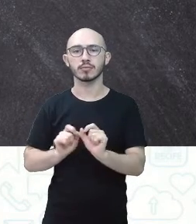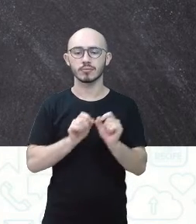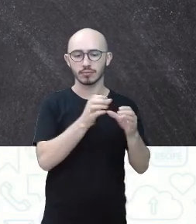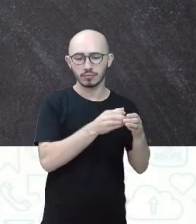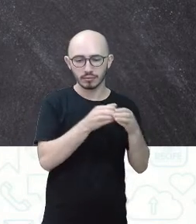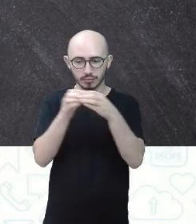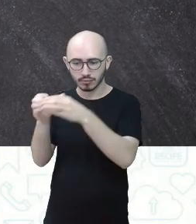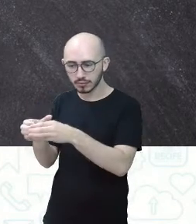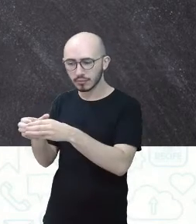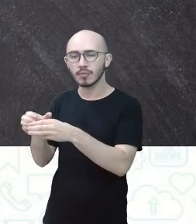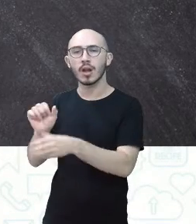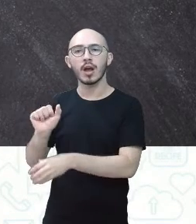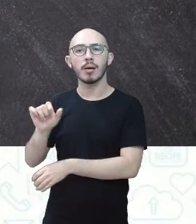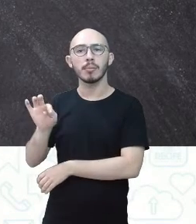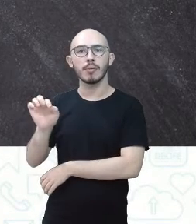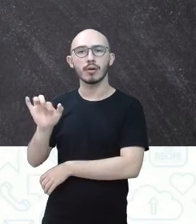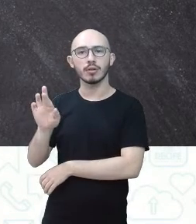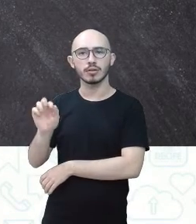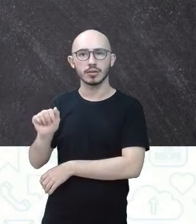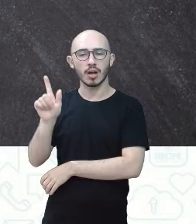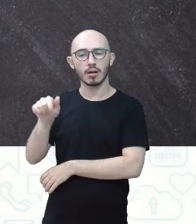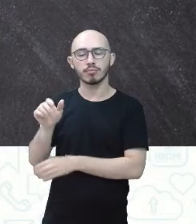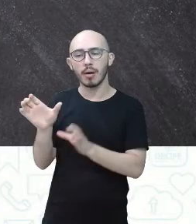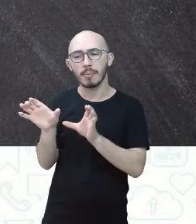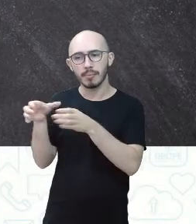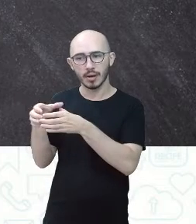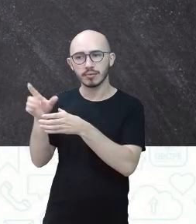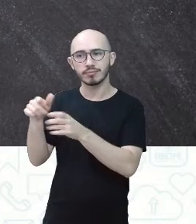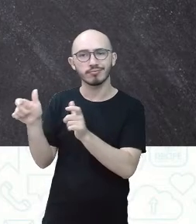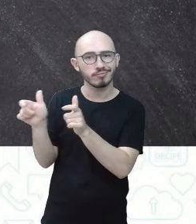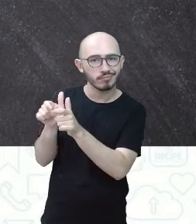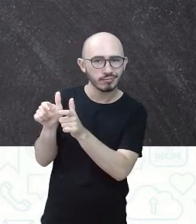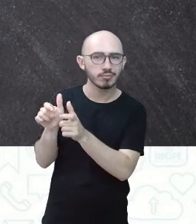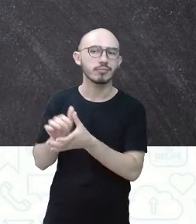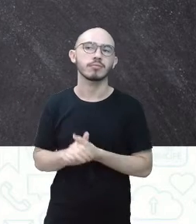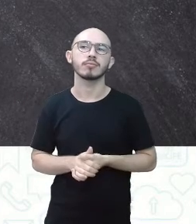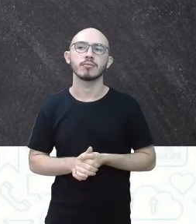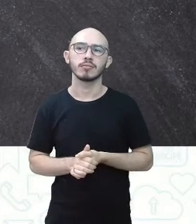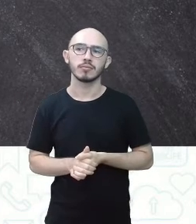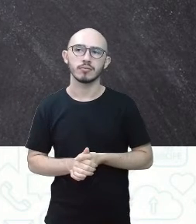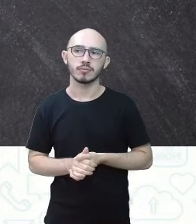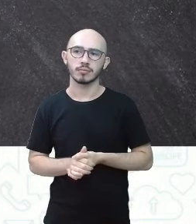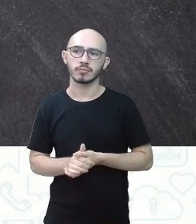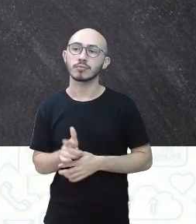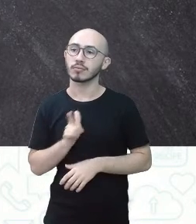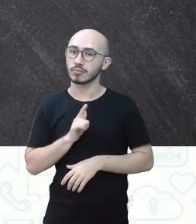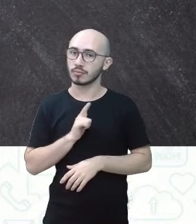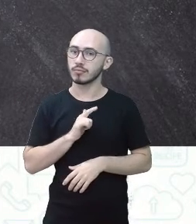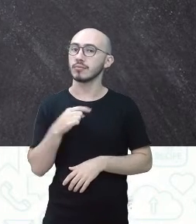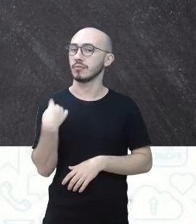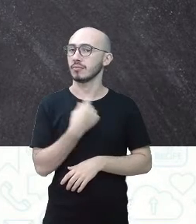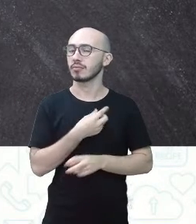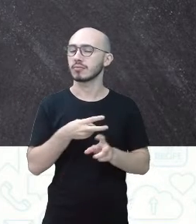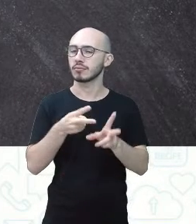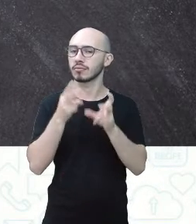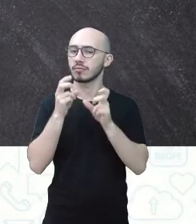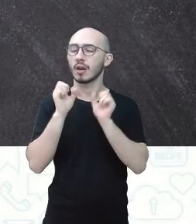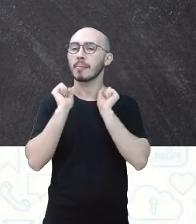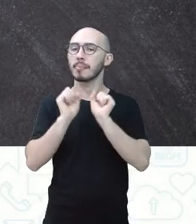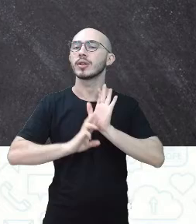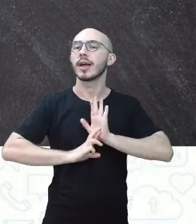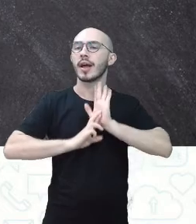vai ser uma parte, né, vai ser um subconjunto dessa população, tá certo? A gente também verificou que a gente pode